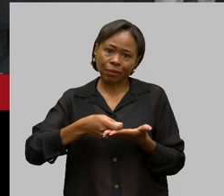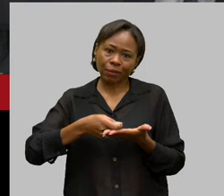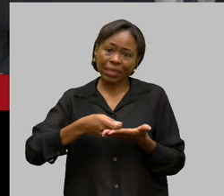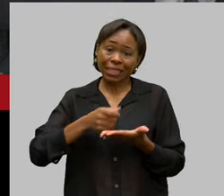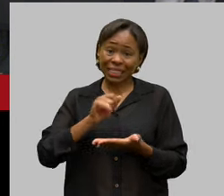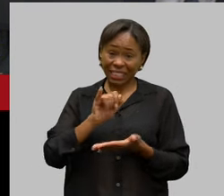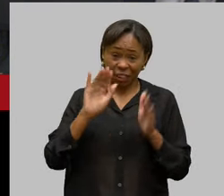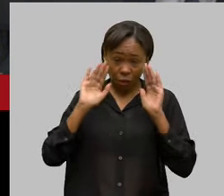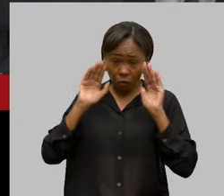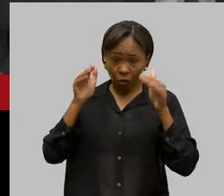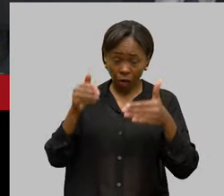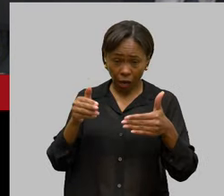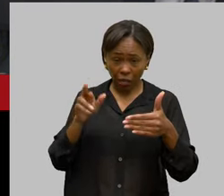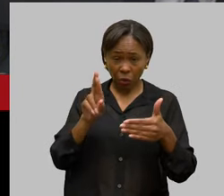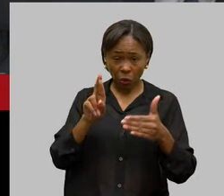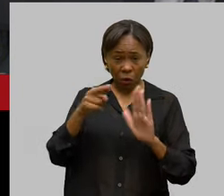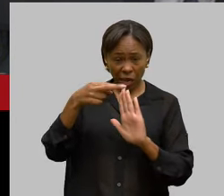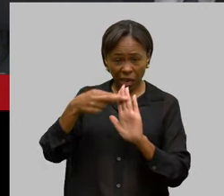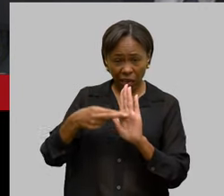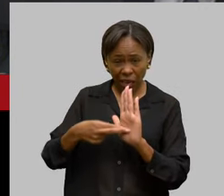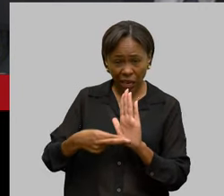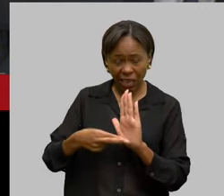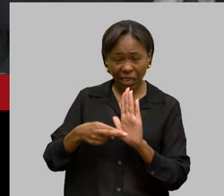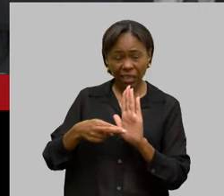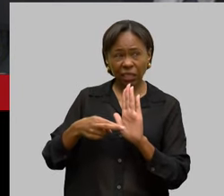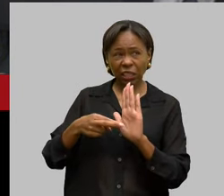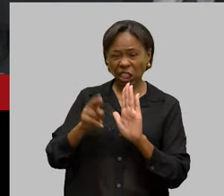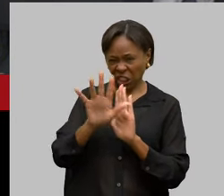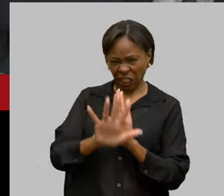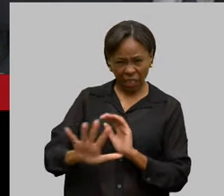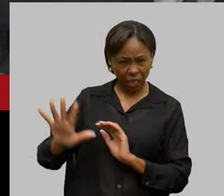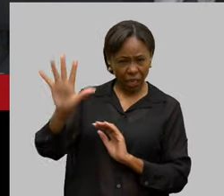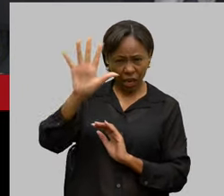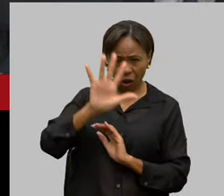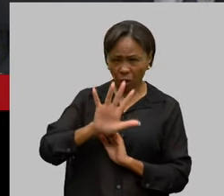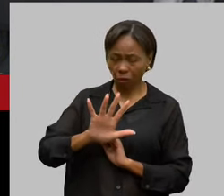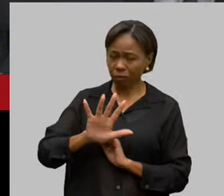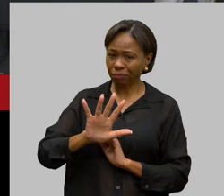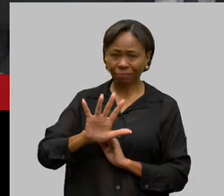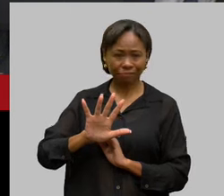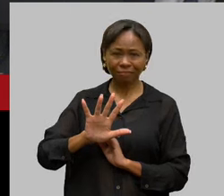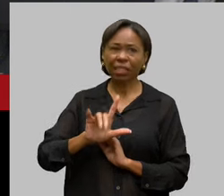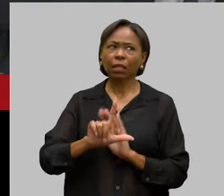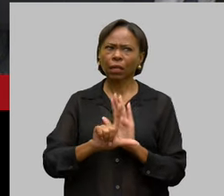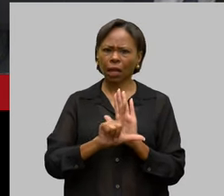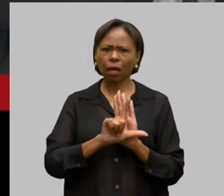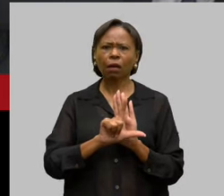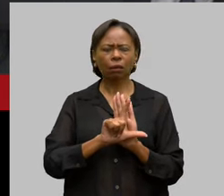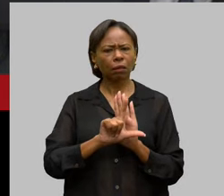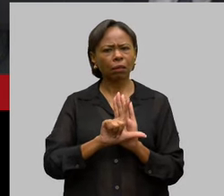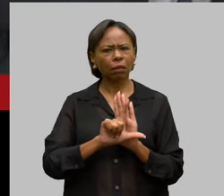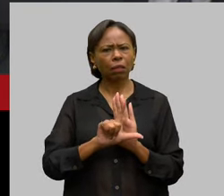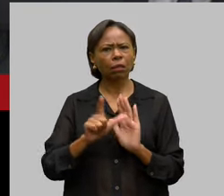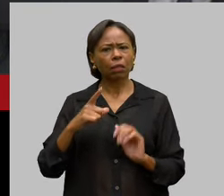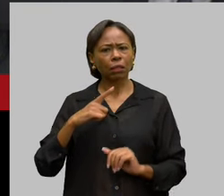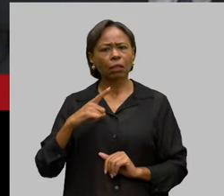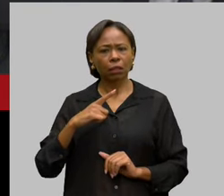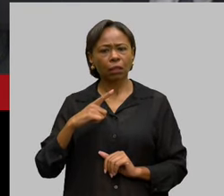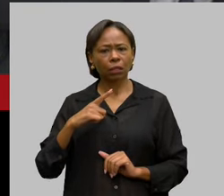como se possibilita pela nova lei que tá para veto até dia 23 certo Alex já